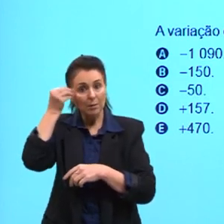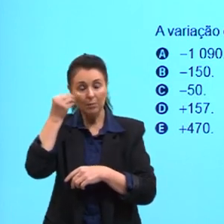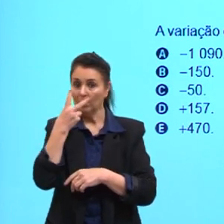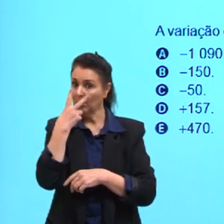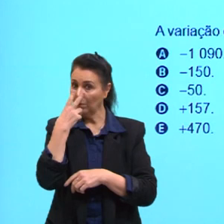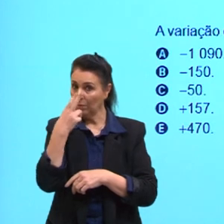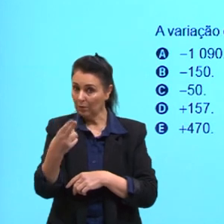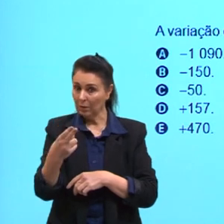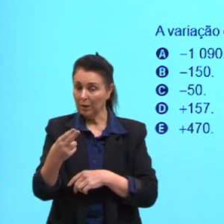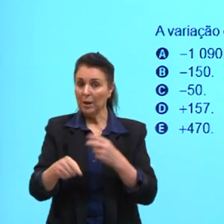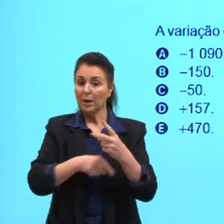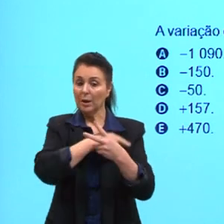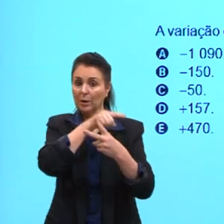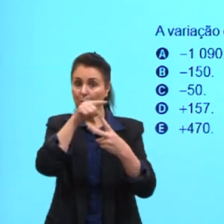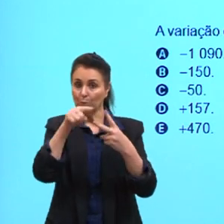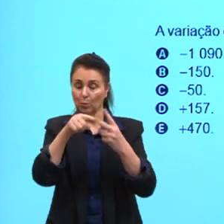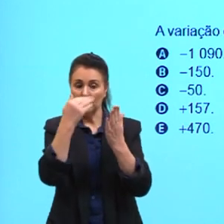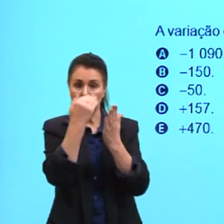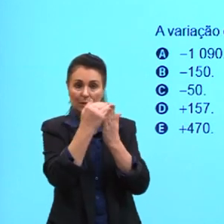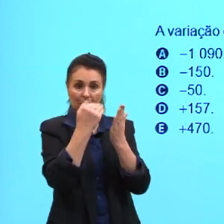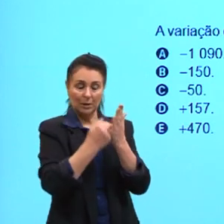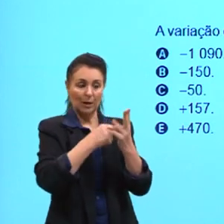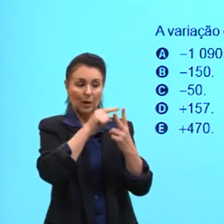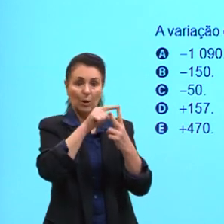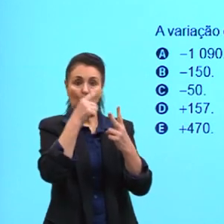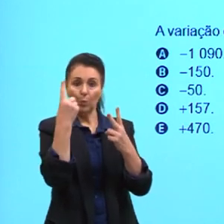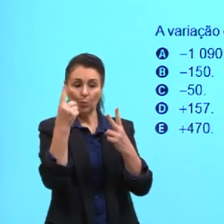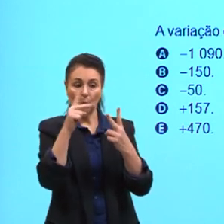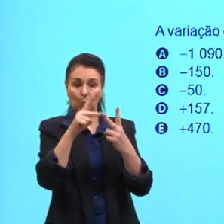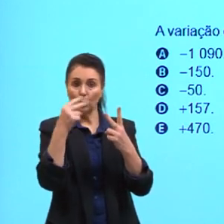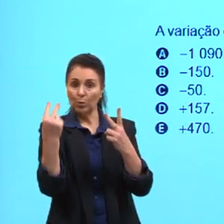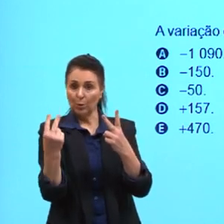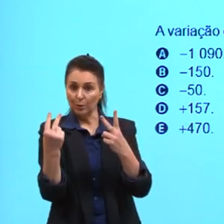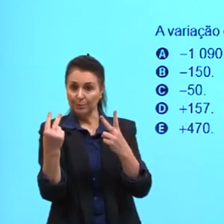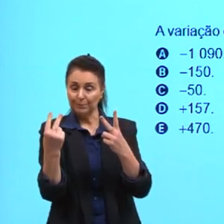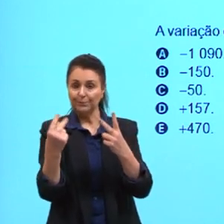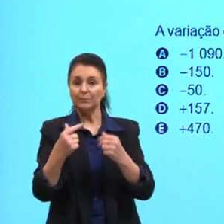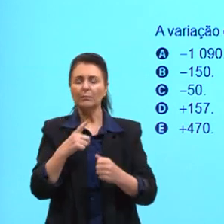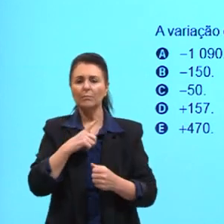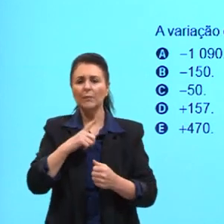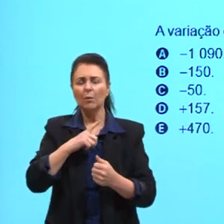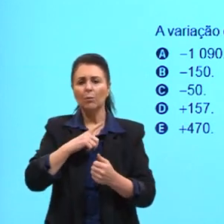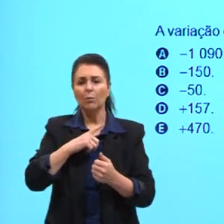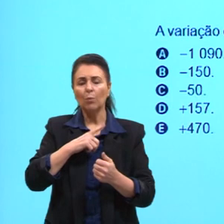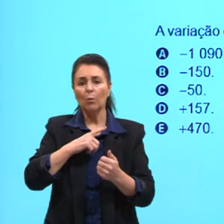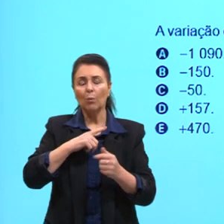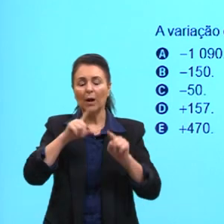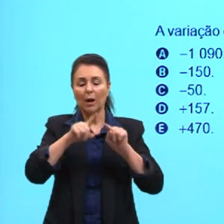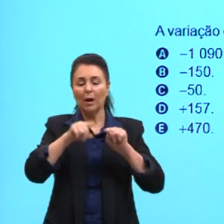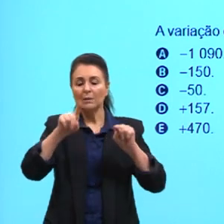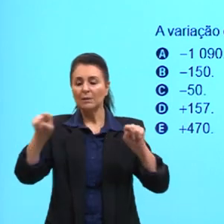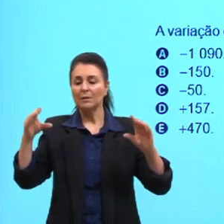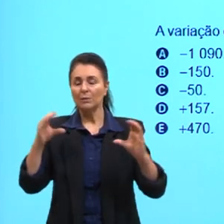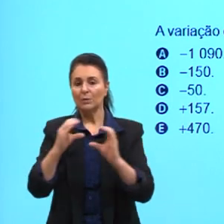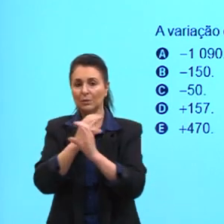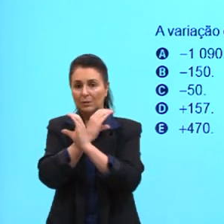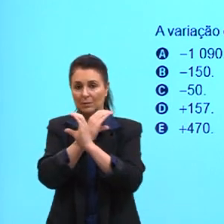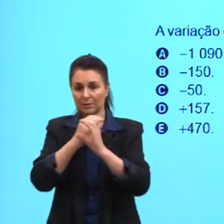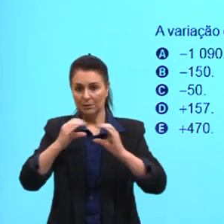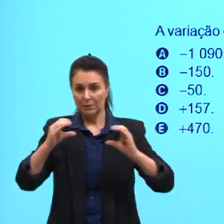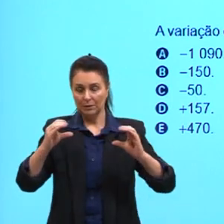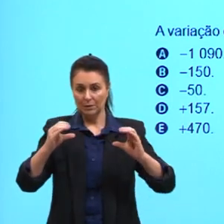aí traz as duas etapas a etapa 1 e Etapa 2 com a as suas devidas às variações de entalpia